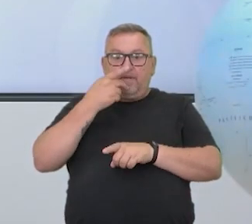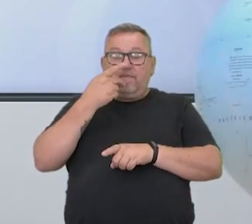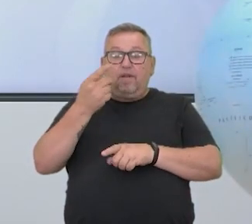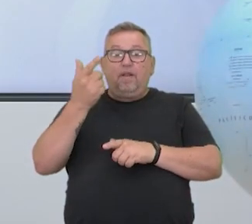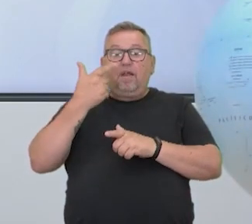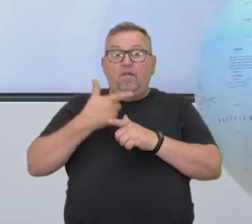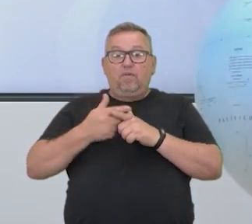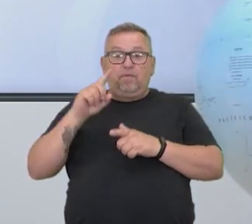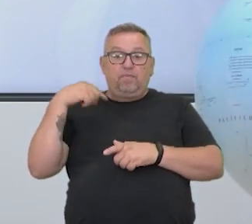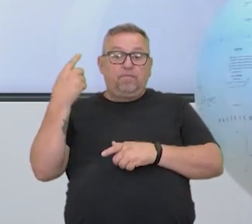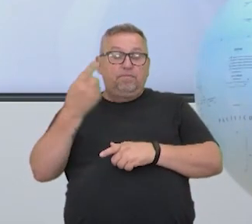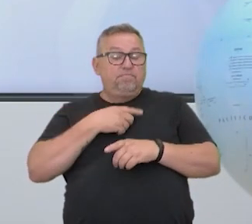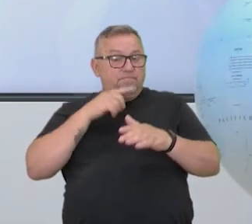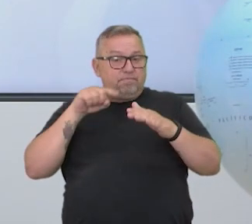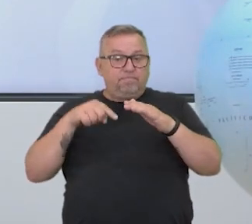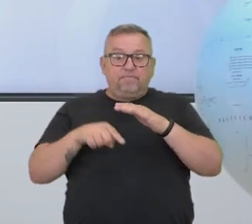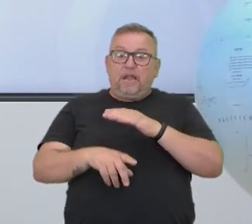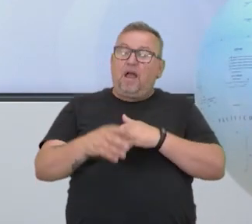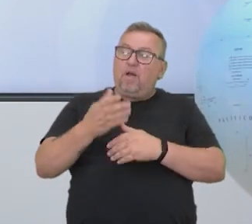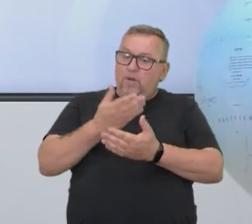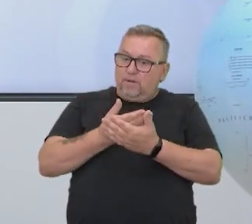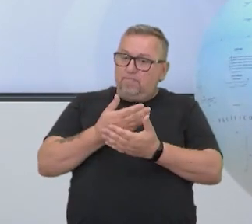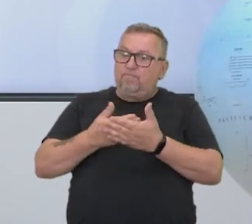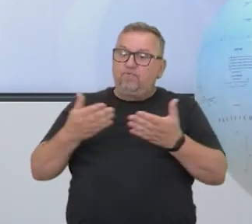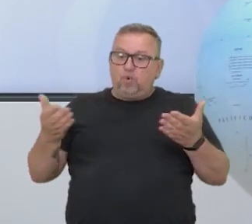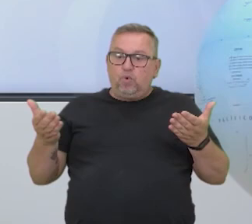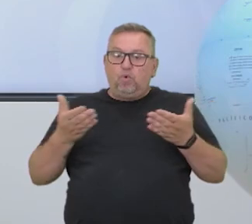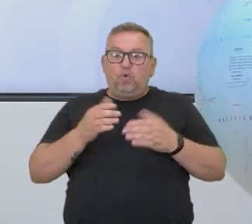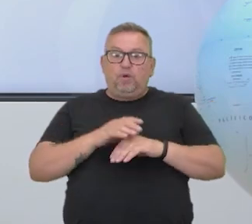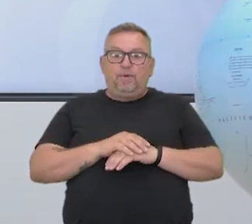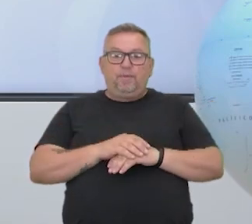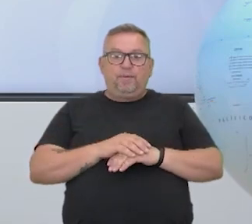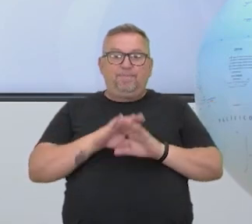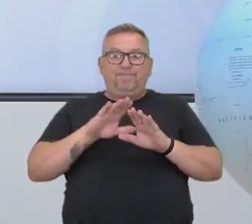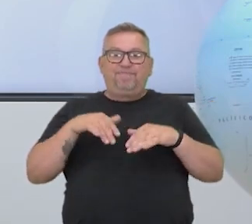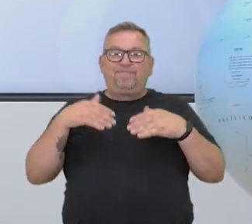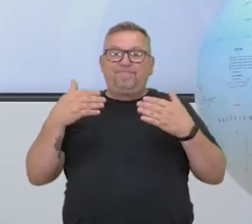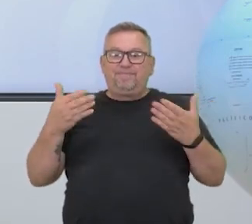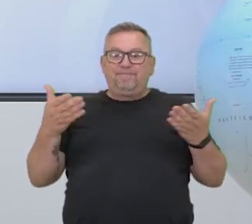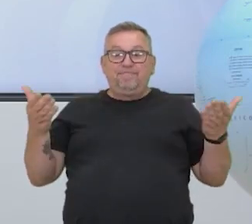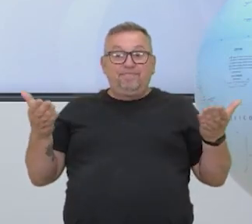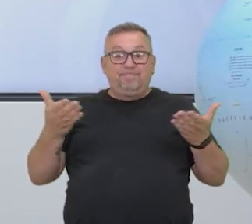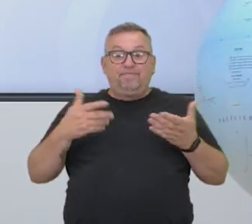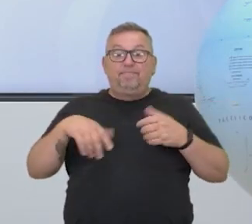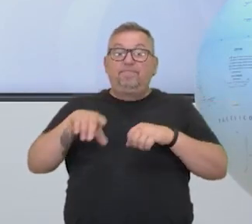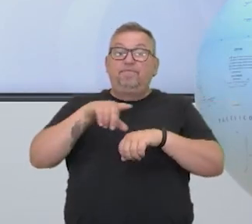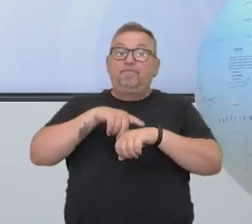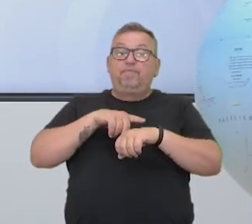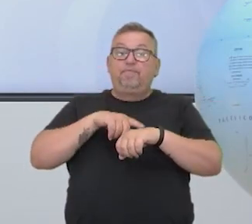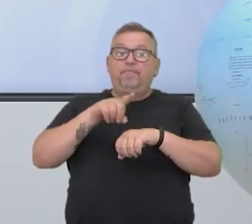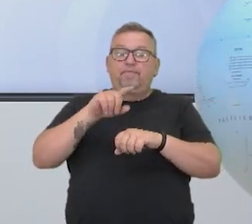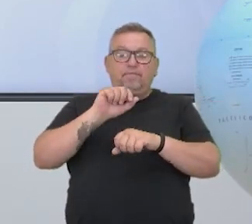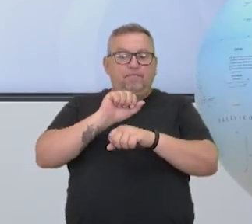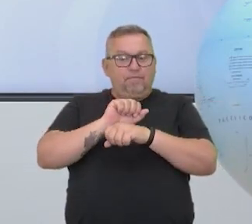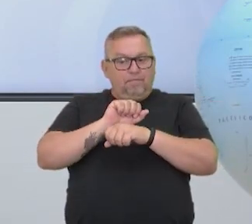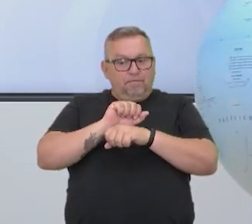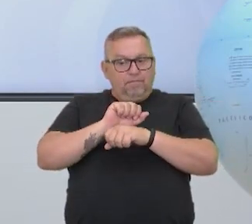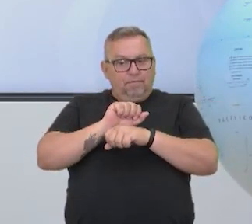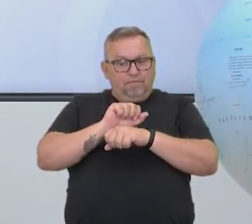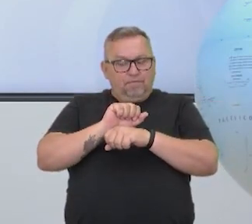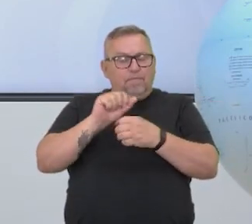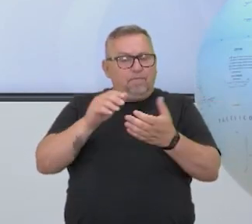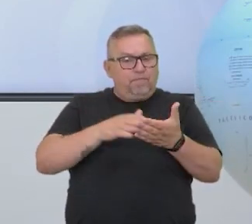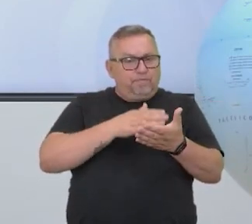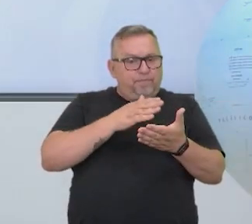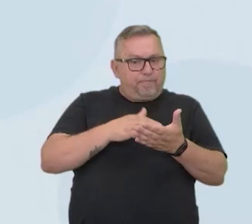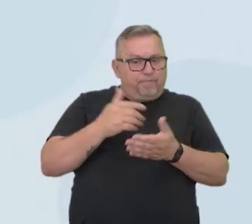sobre o nosso aprofundamento e sobre a aula de hoje. Bom, então agora é aquele momento de você pausar e pegar aí o seu diário de